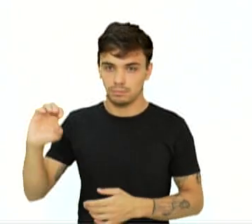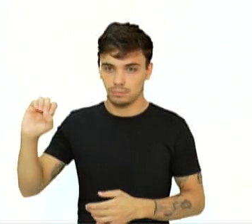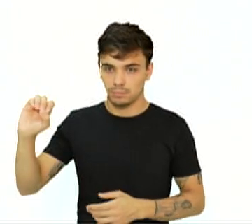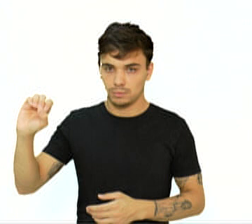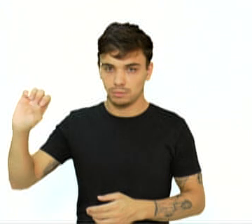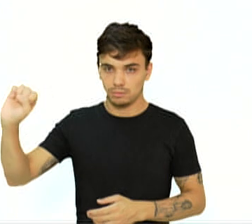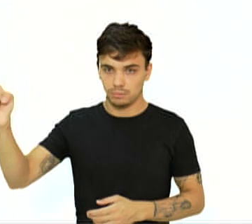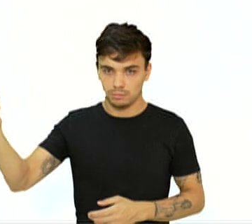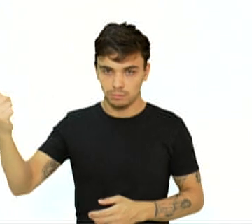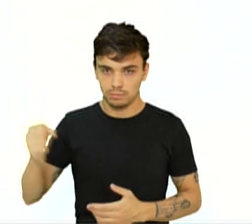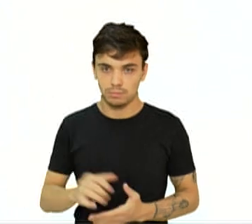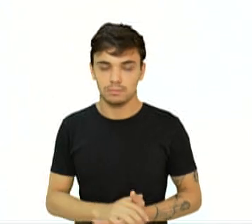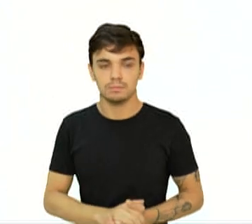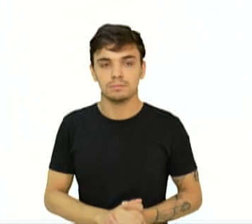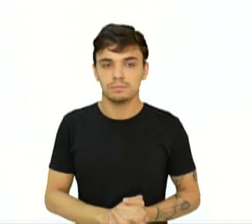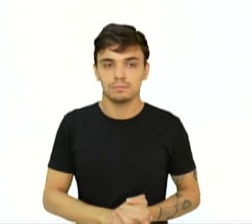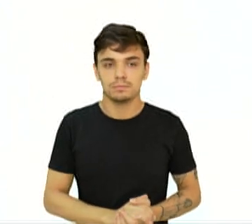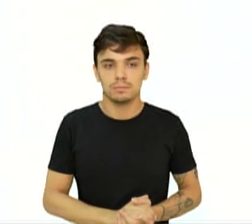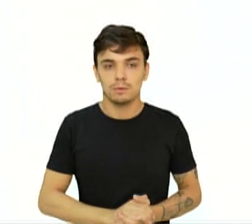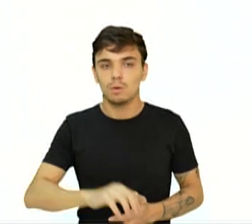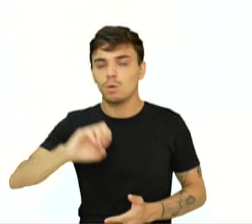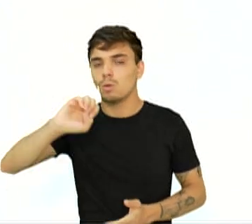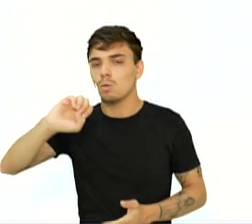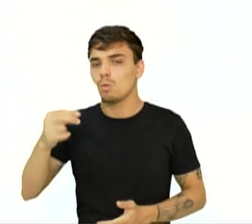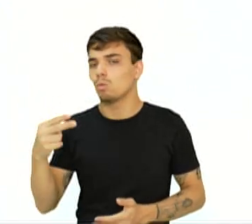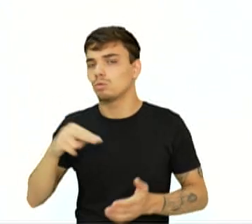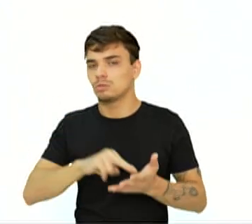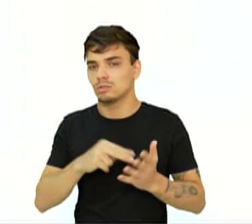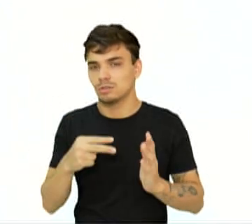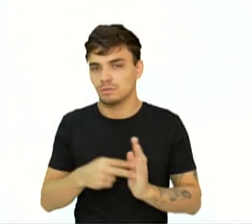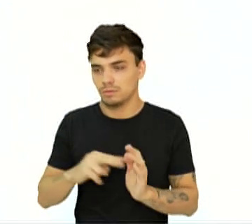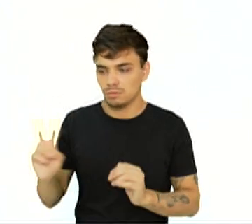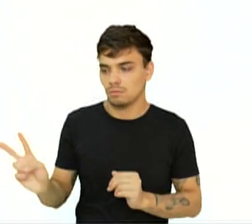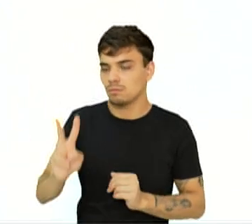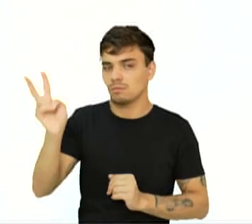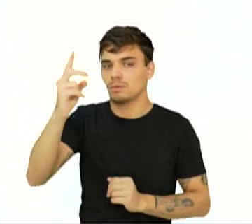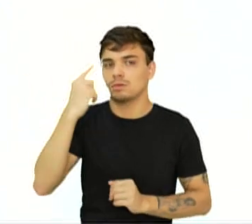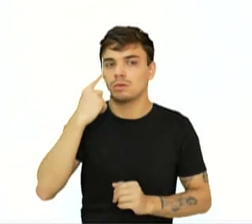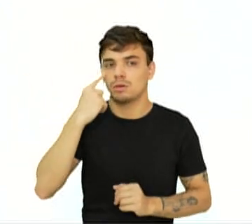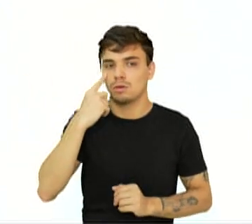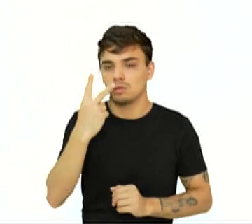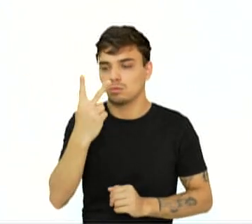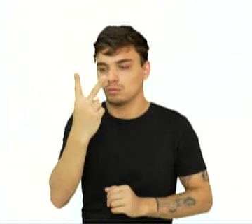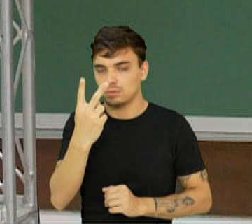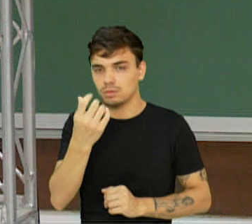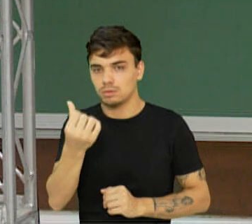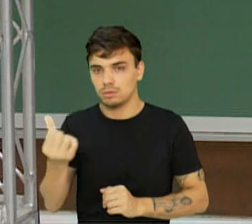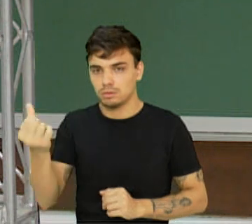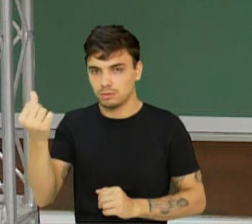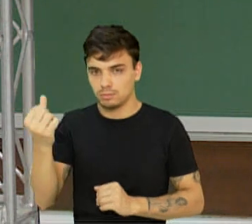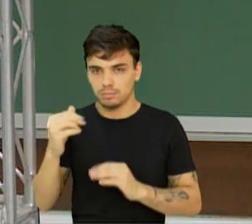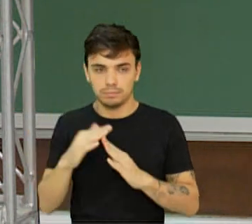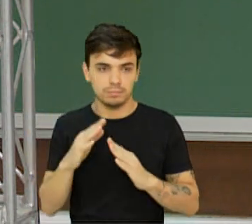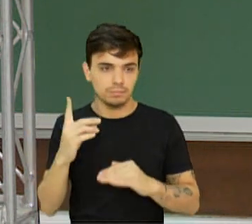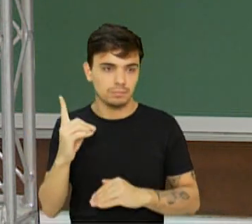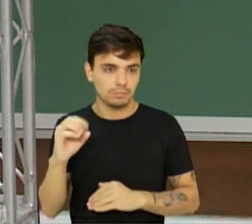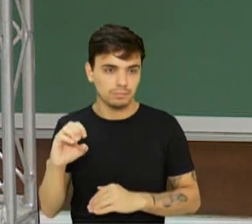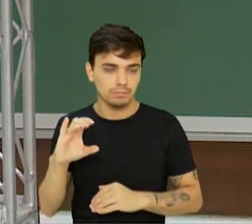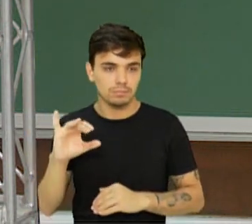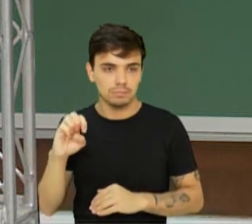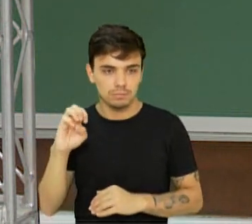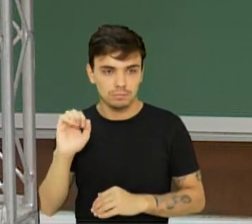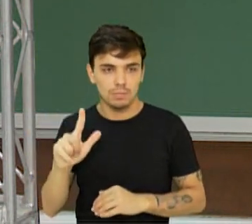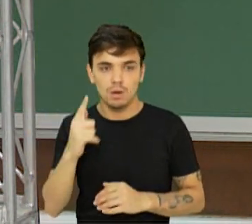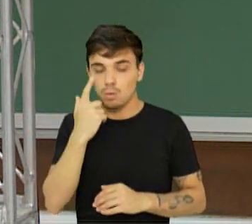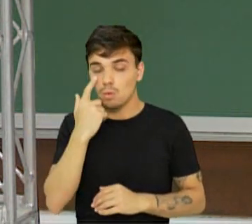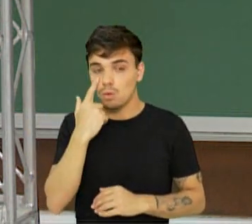0,000000208 Faraday. Ou seja, é um valor, esse 2 está na sexta casa decimal, ok? E 10 elevado a menos 6